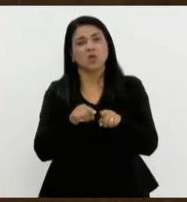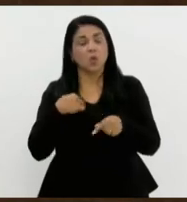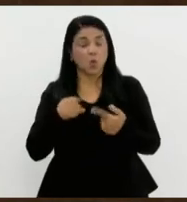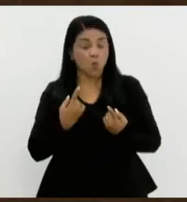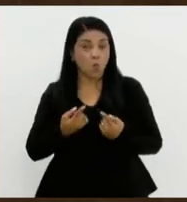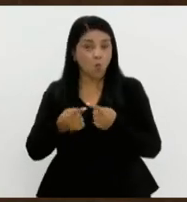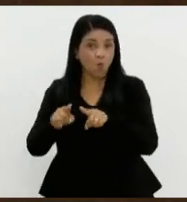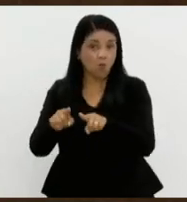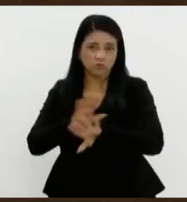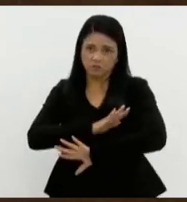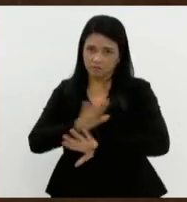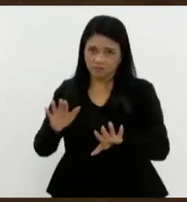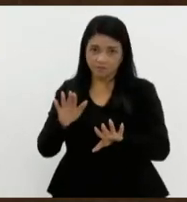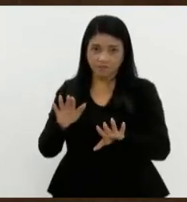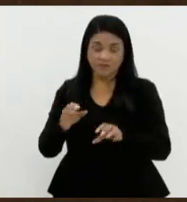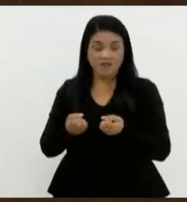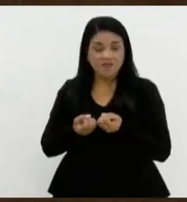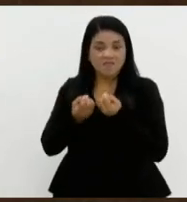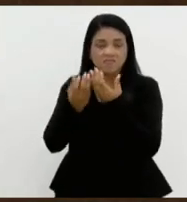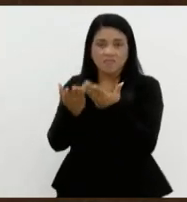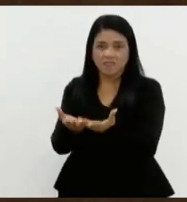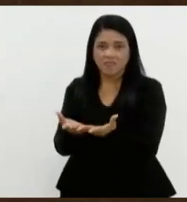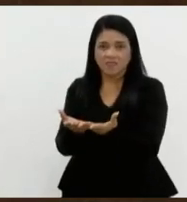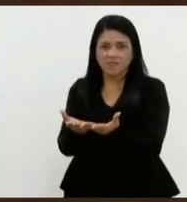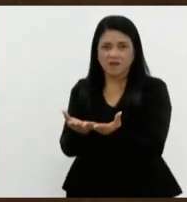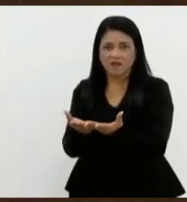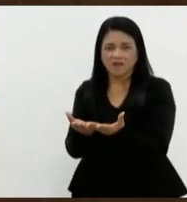contra a entregar